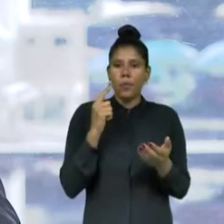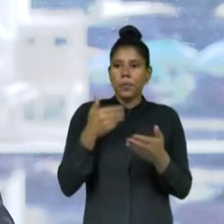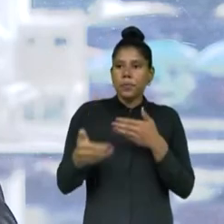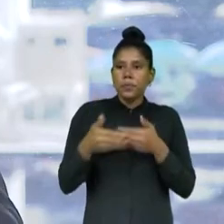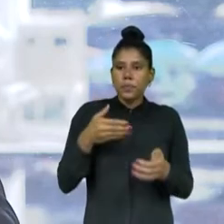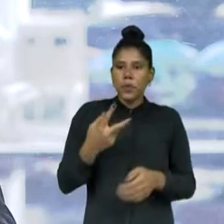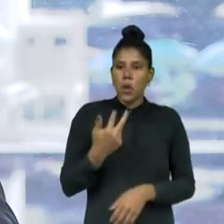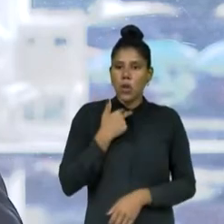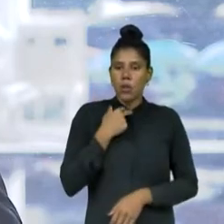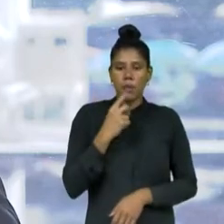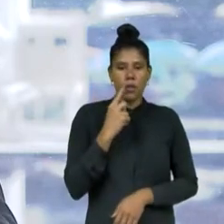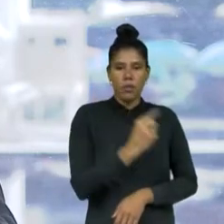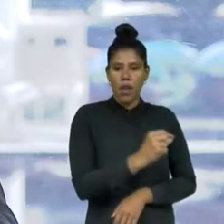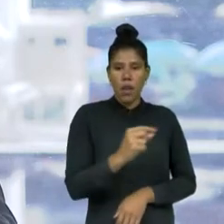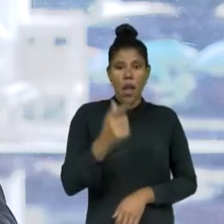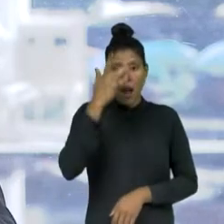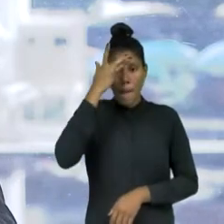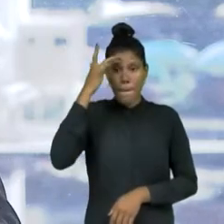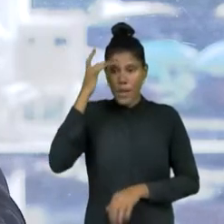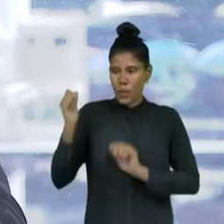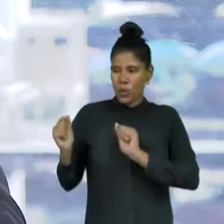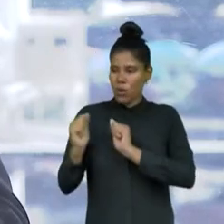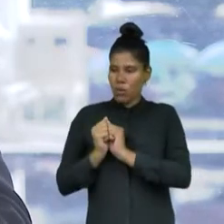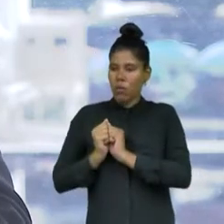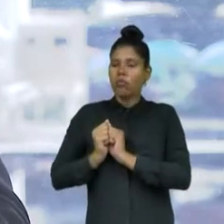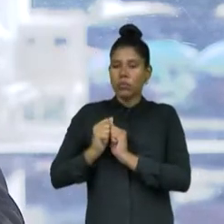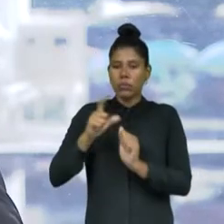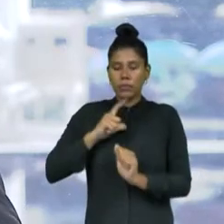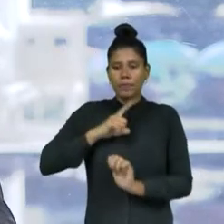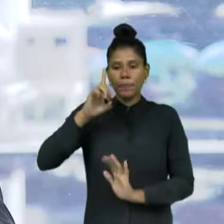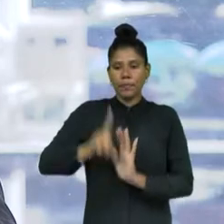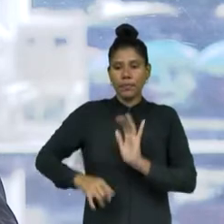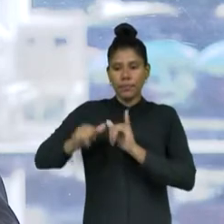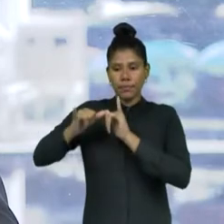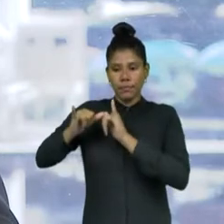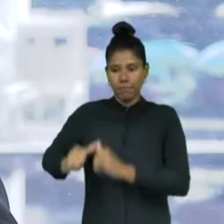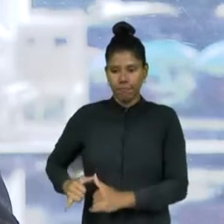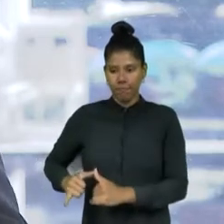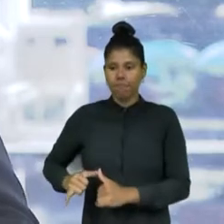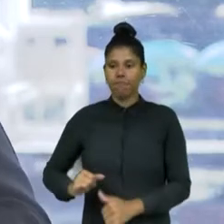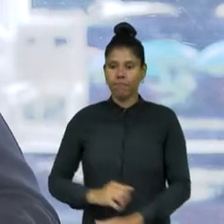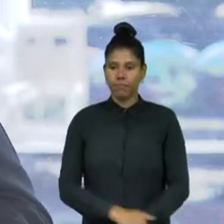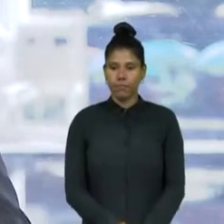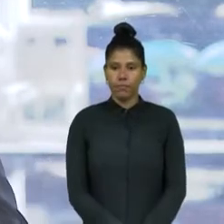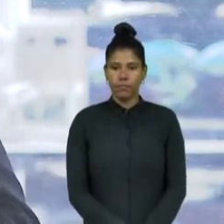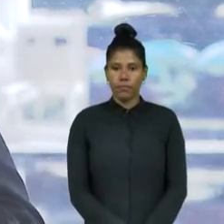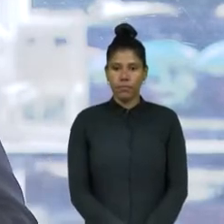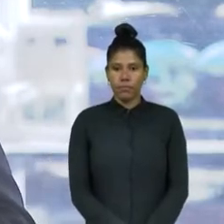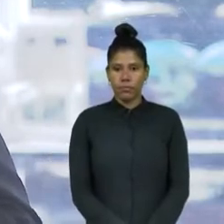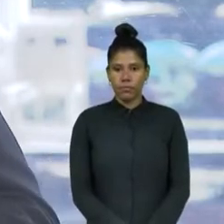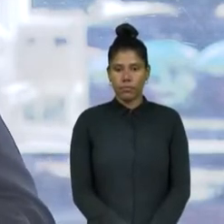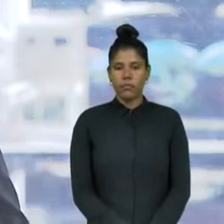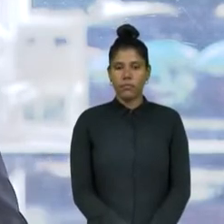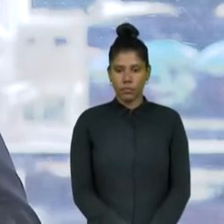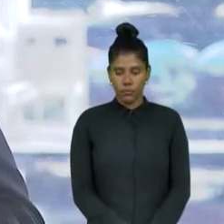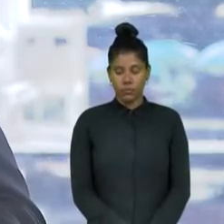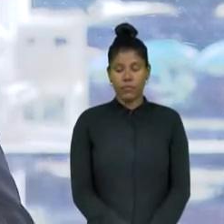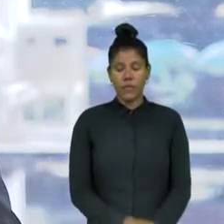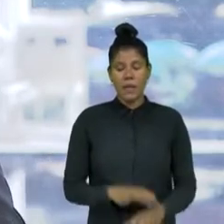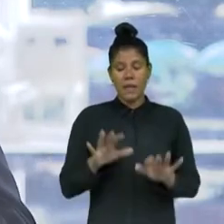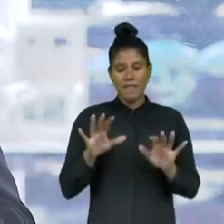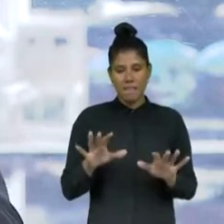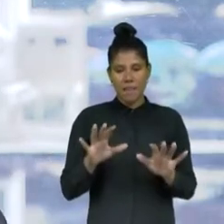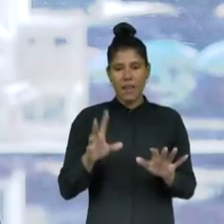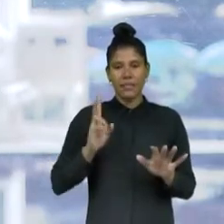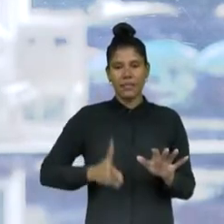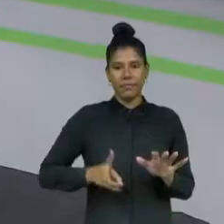durante todo o processo de nascimento do bebê é uma das violações mais comuns ao direito da mulher que está em trabalho de